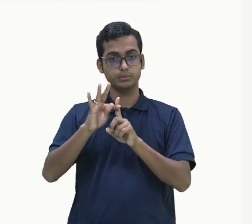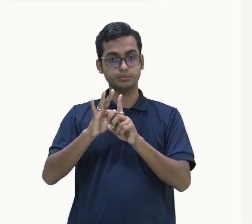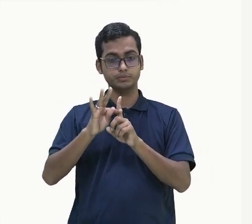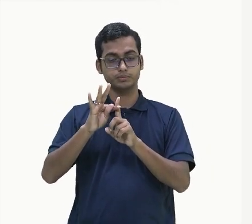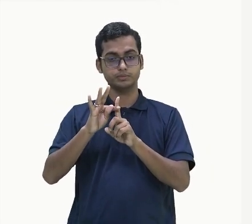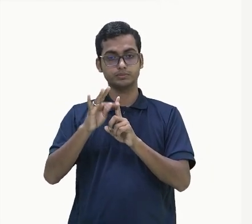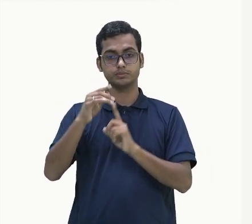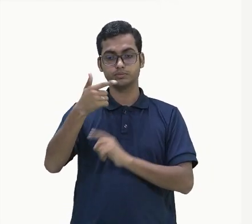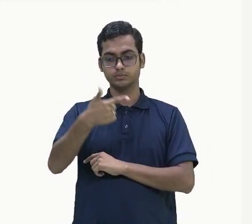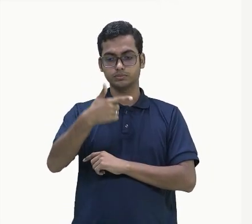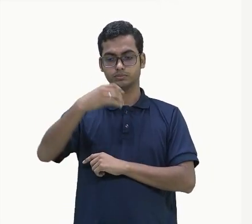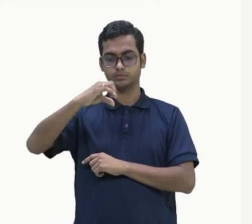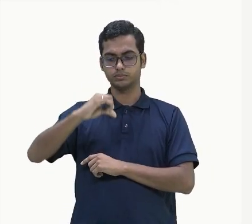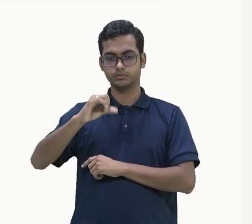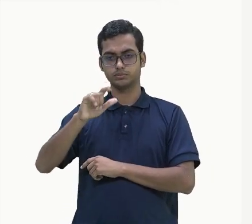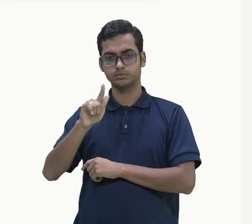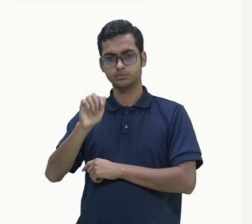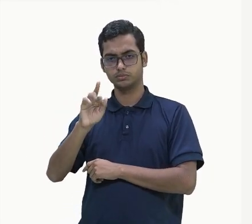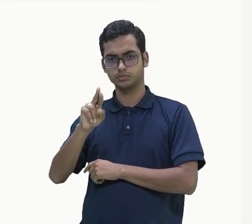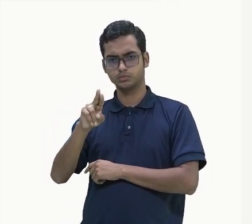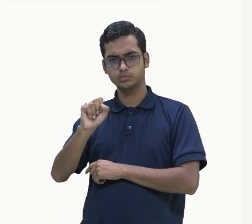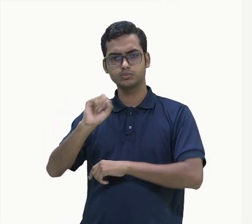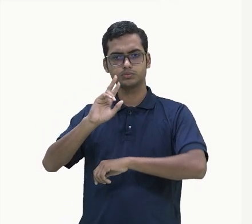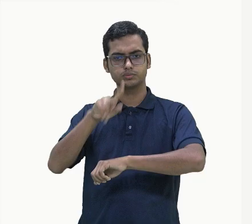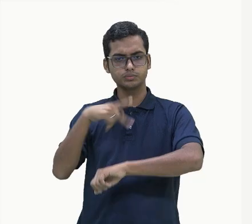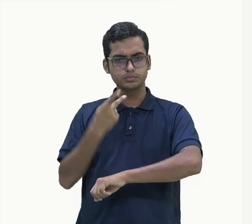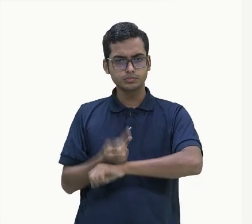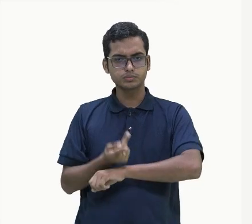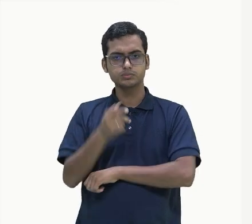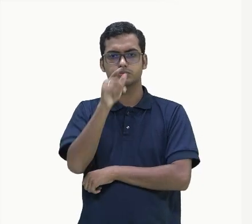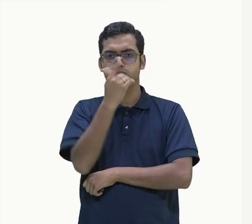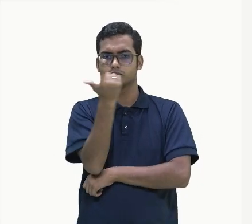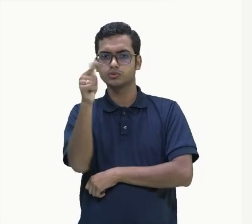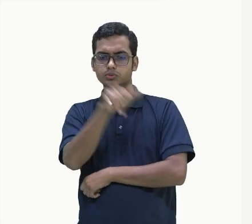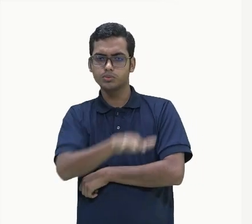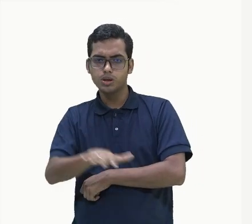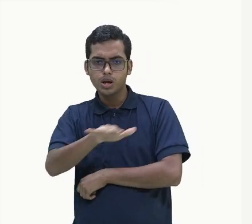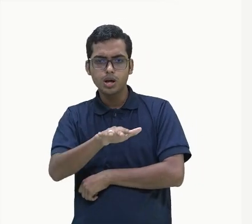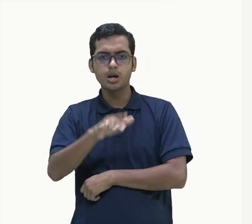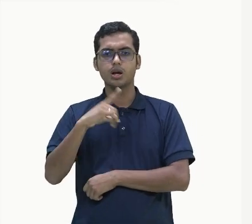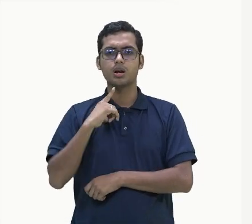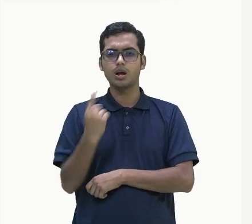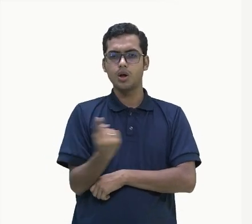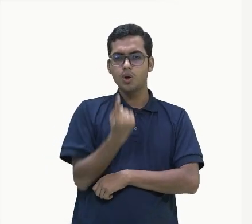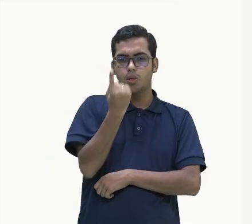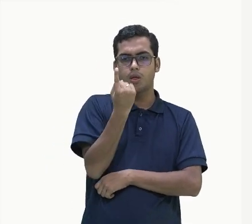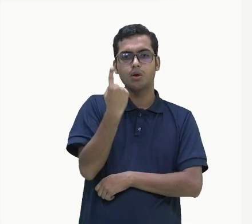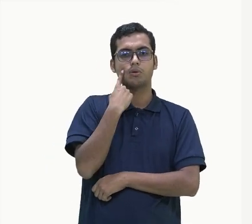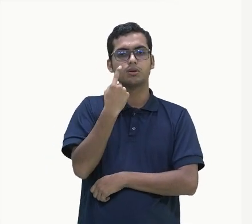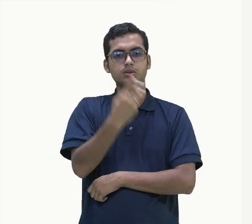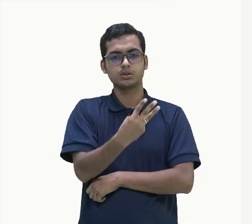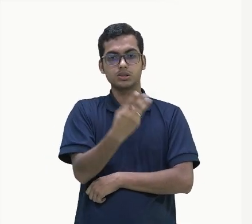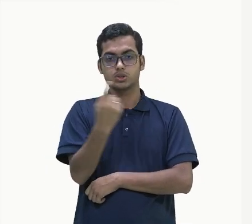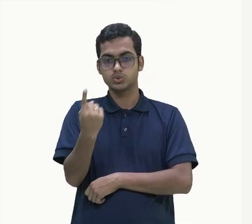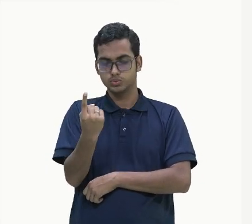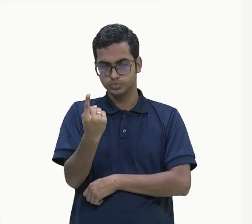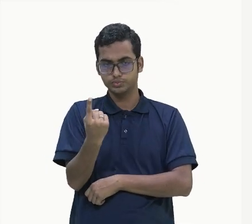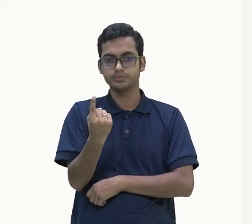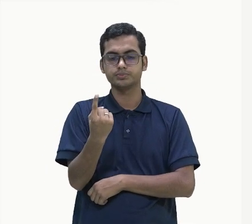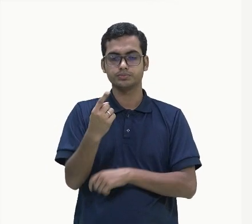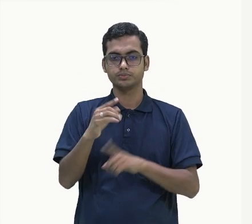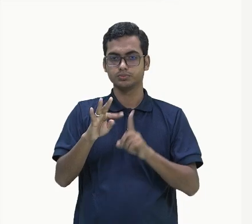área periférica, né? Então, essa temperatura já aumenta para 31 graus. Uma